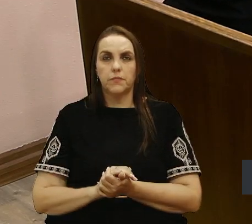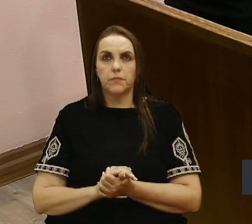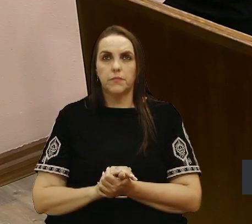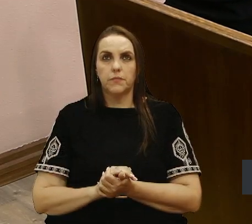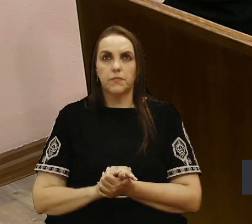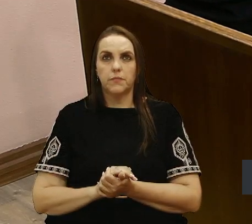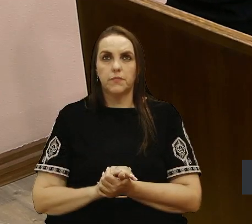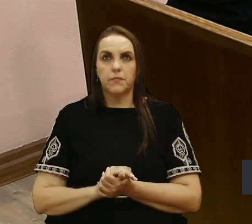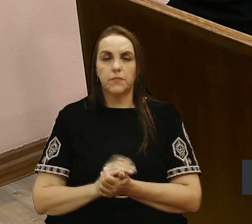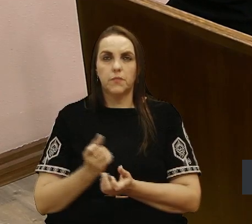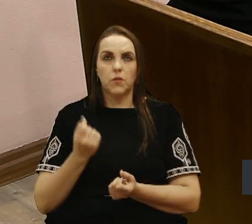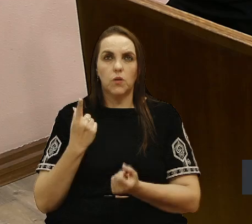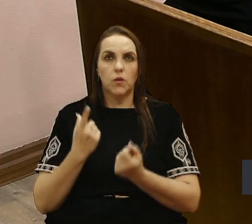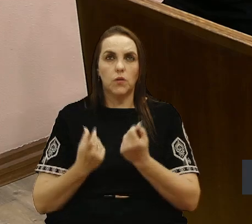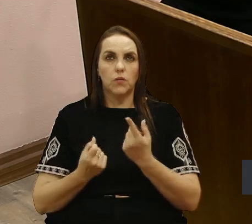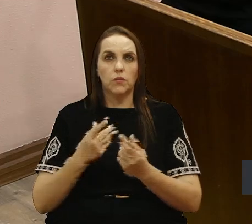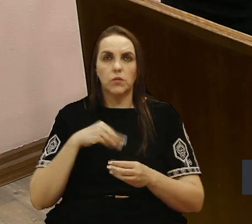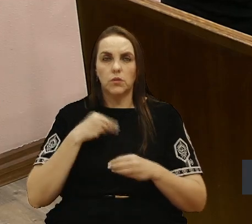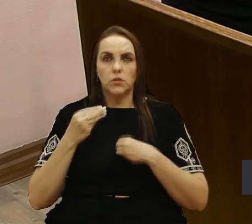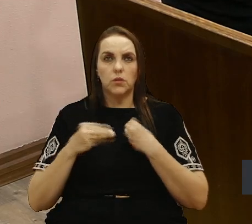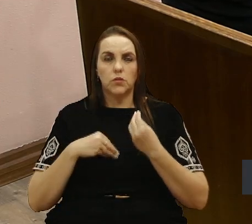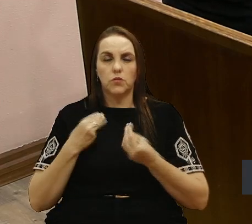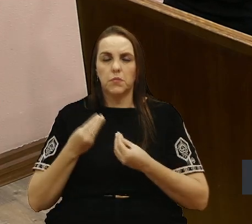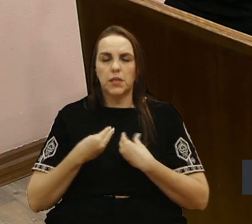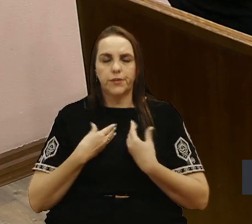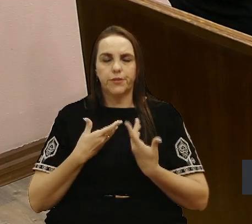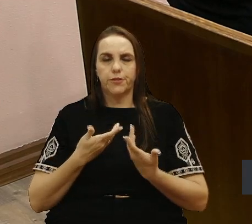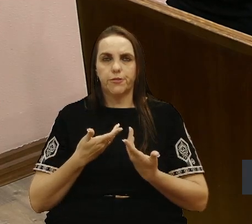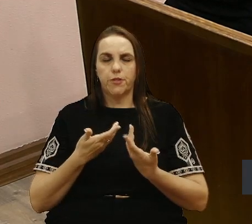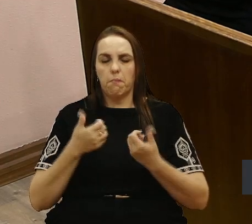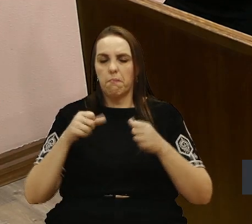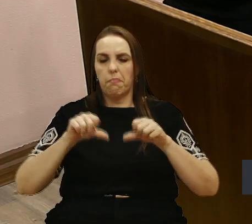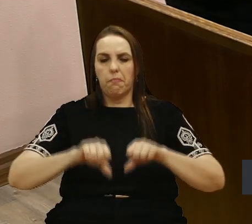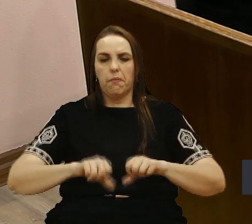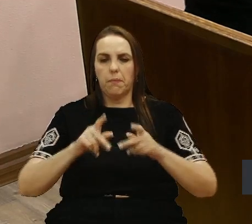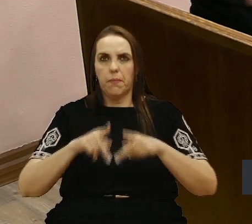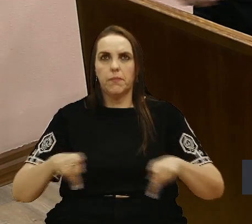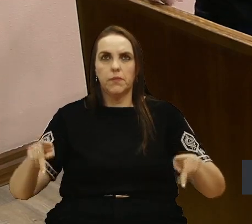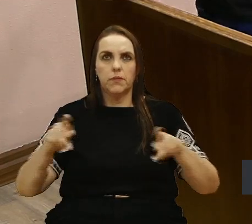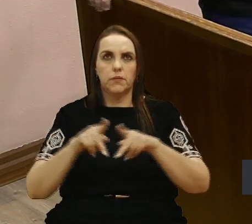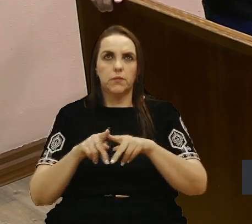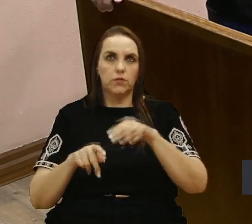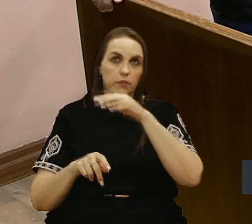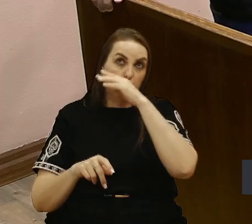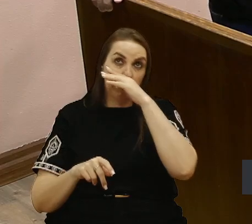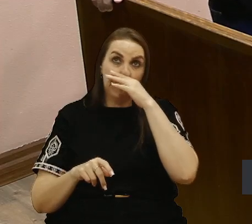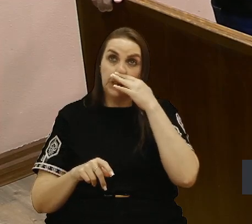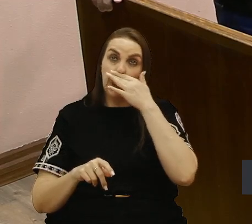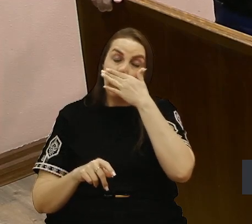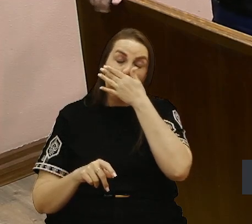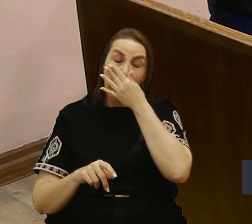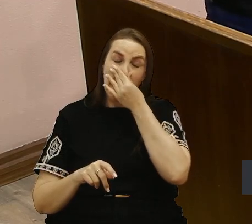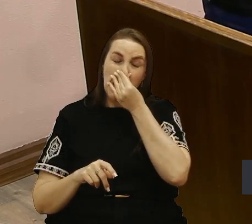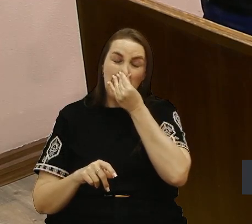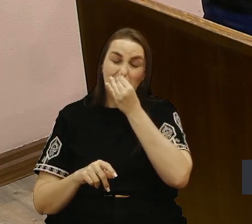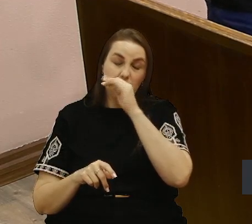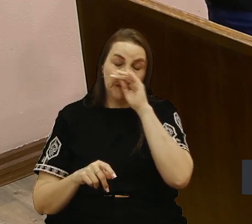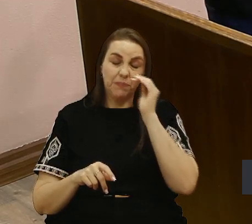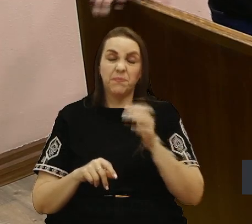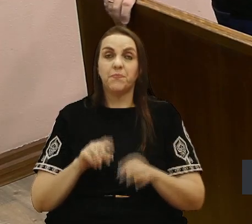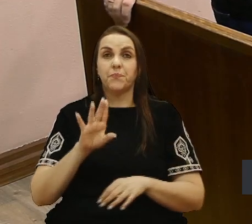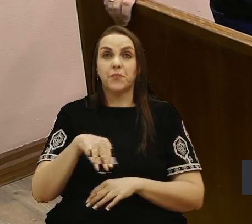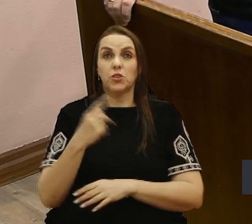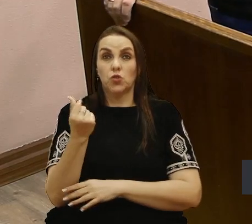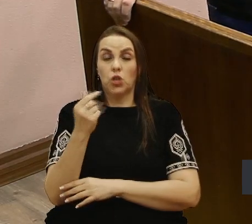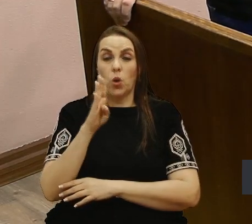algum sentimento de tragédia pela população, vereador Wagner. O senhor imagina pegar 40 bilhões de reais, 40